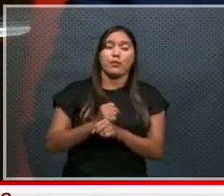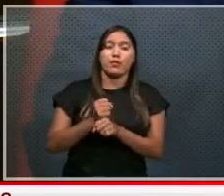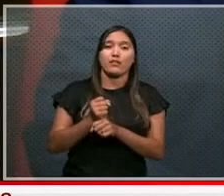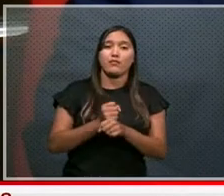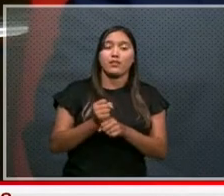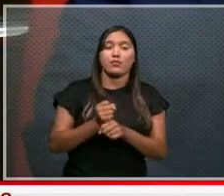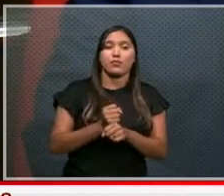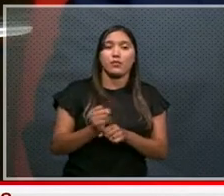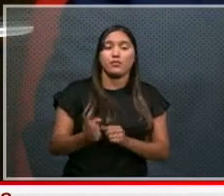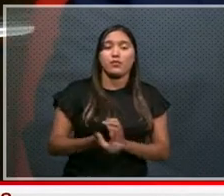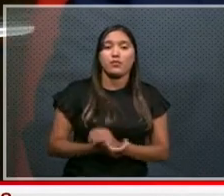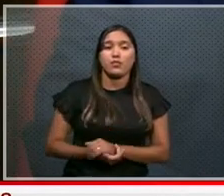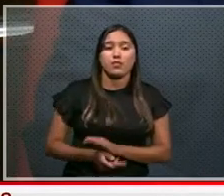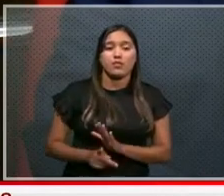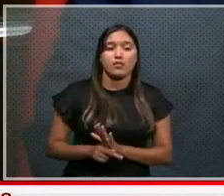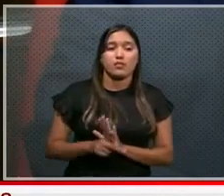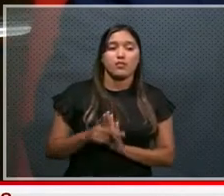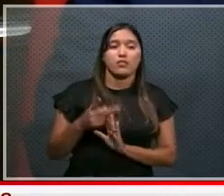ele é